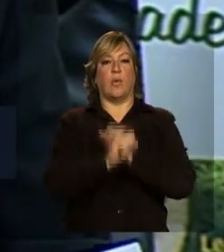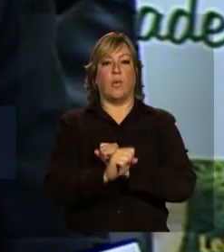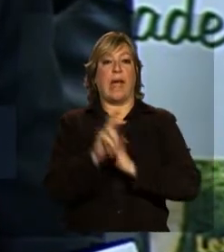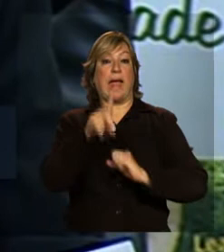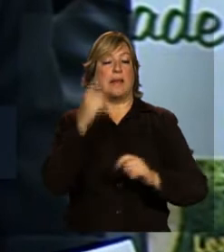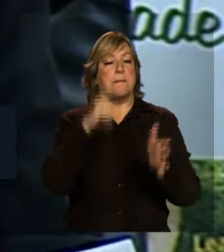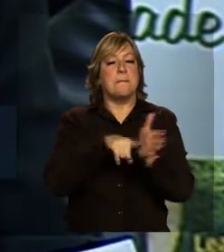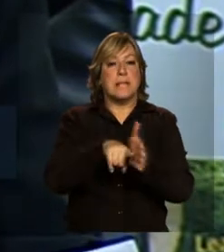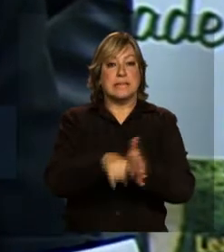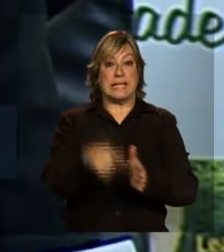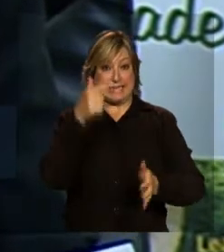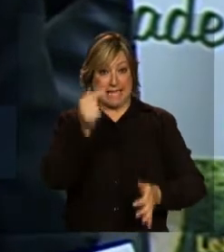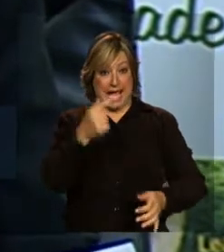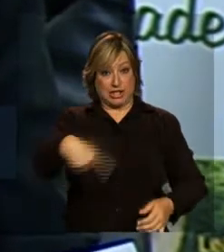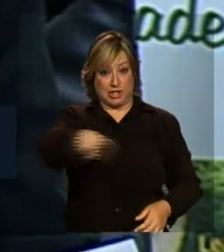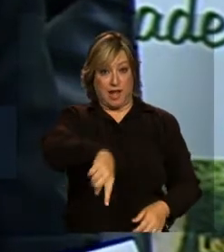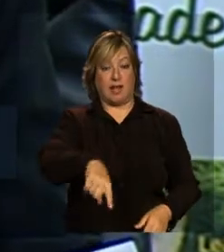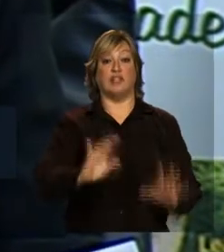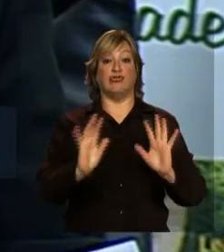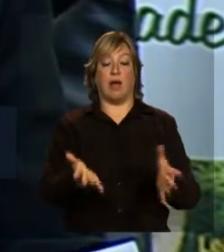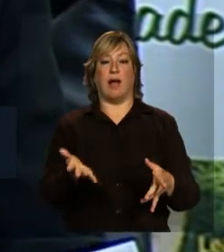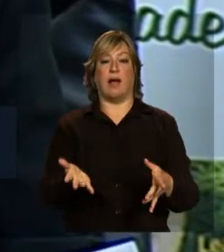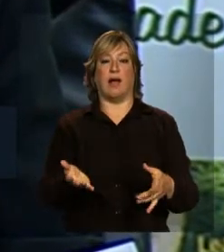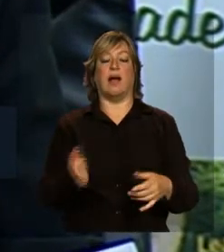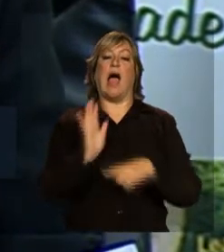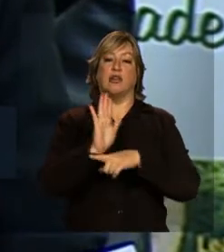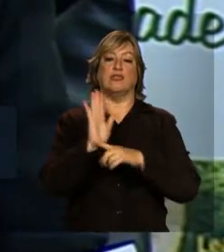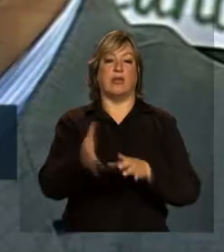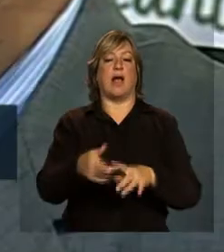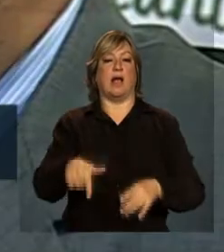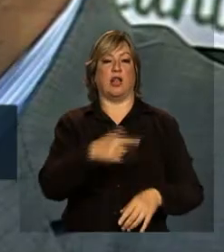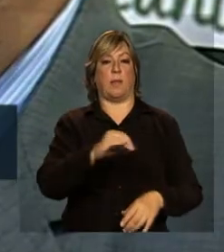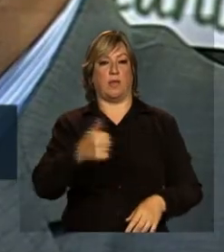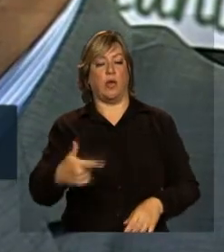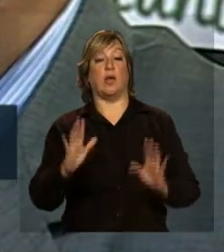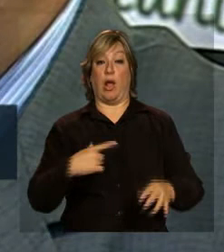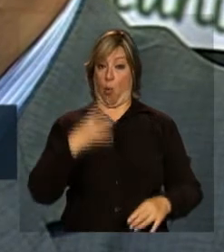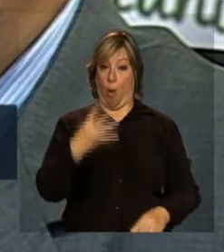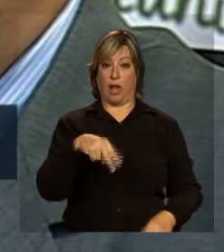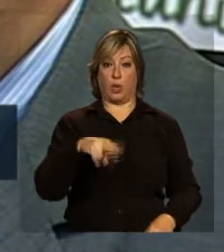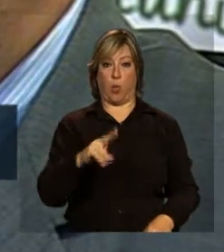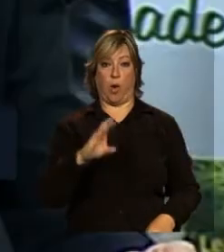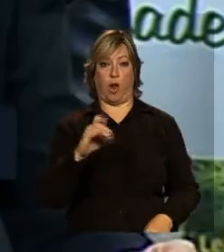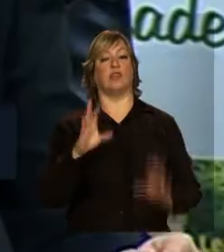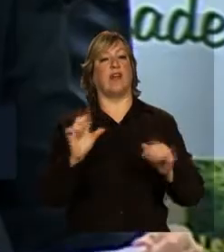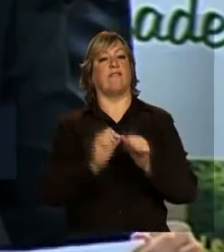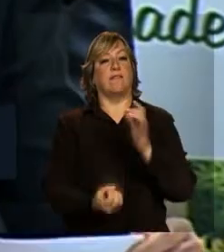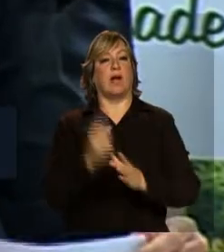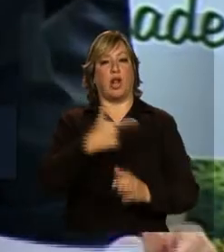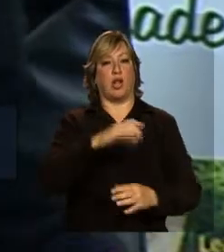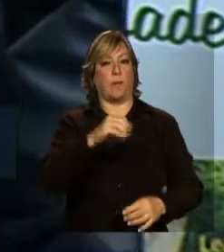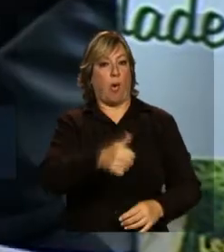pesquisa. 7 deles já apoiados em 2012, 4 núcleos já tinham sido criados em